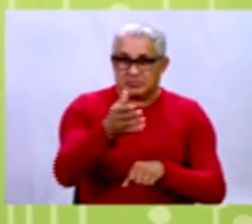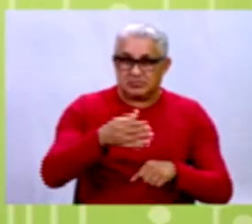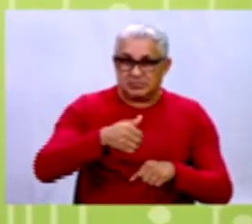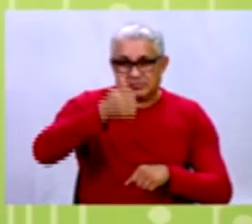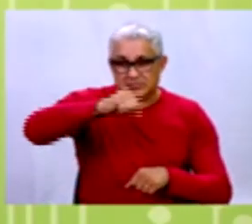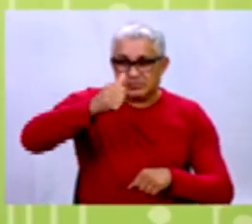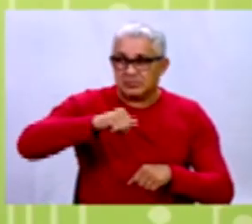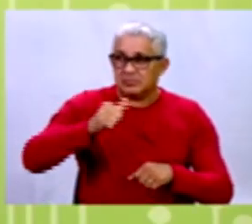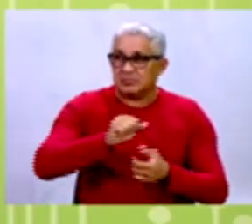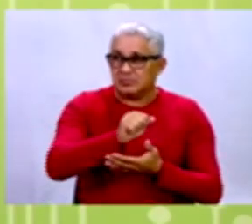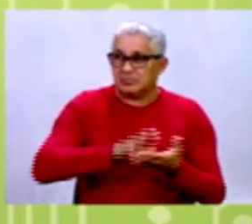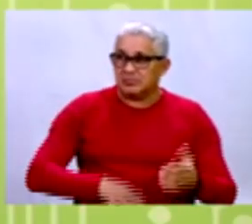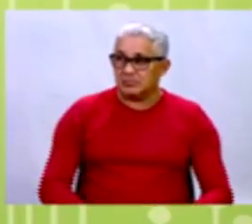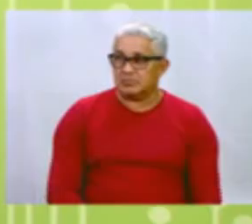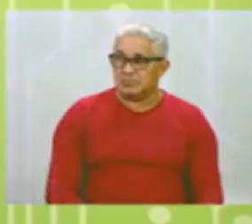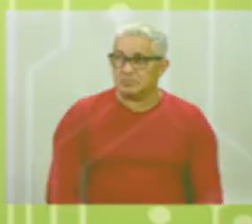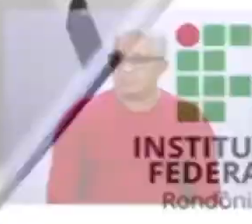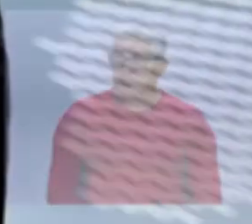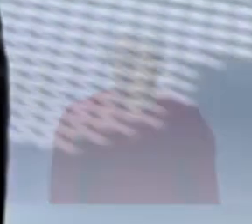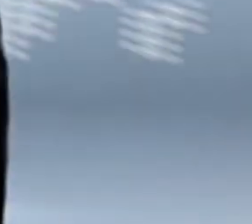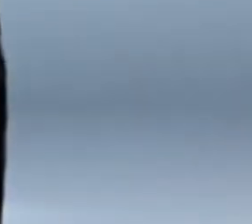das nossas atividades.